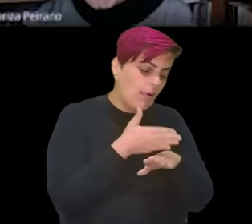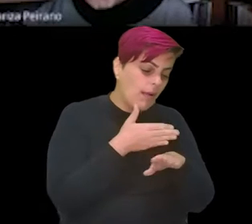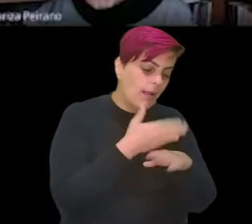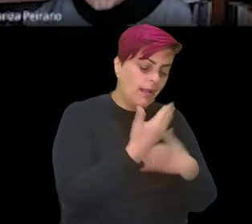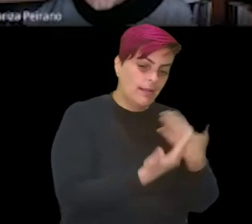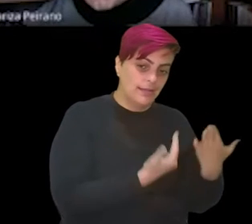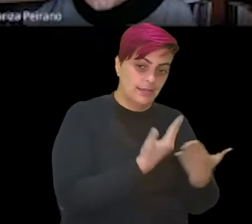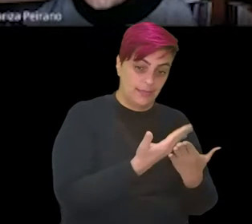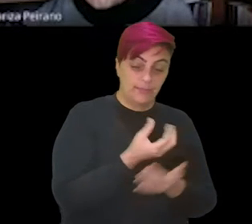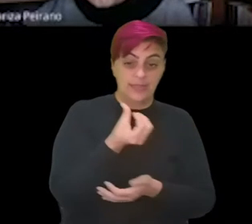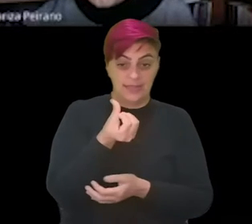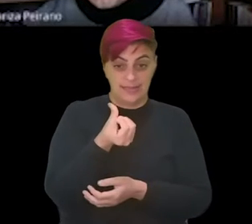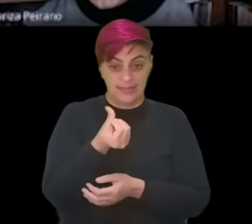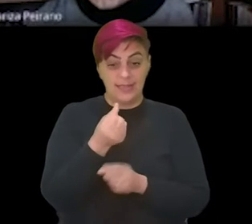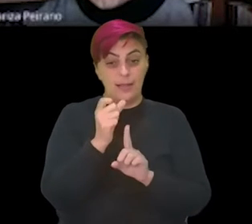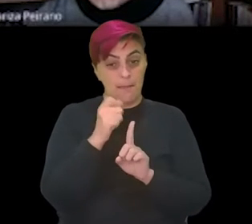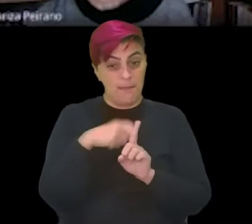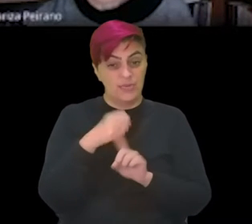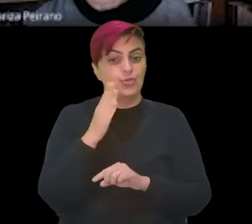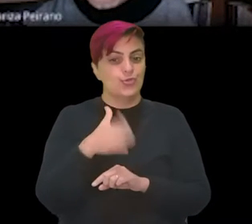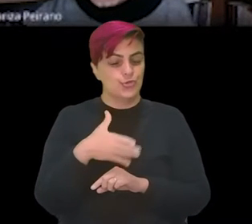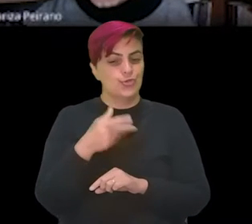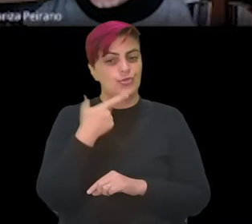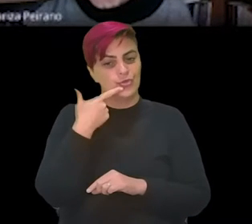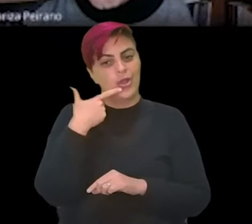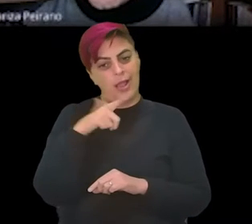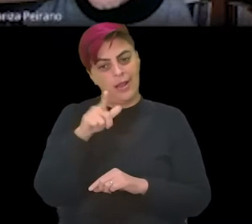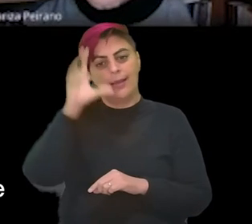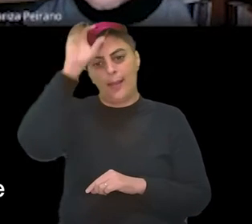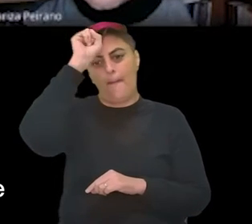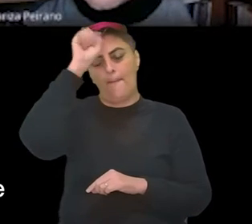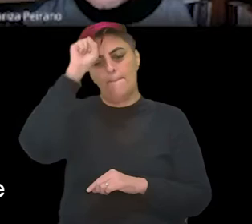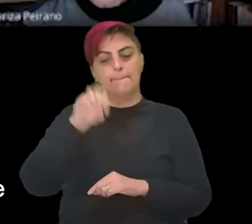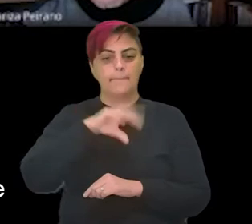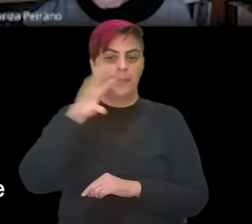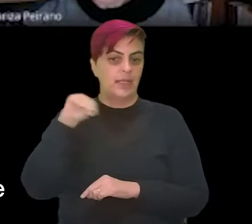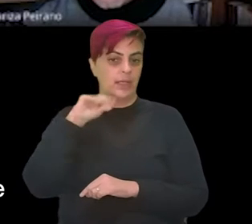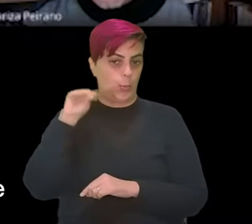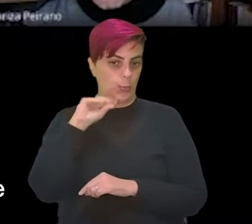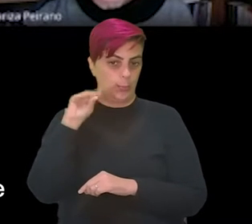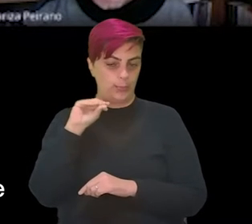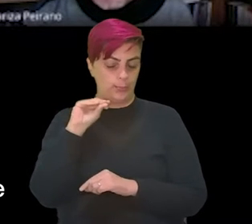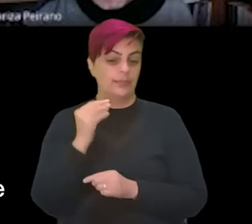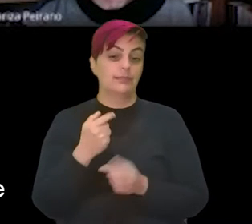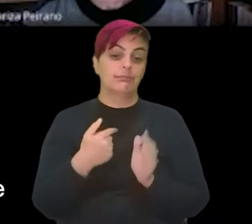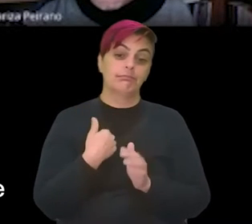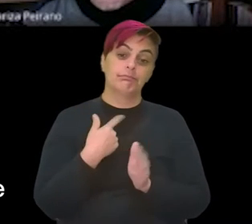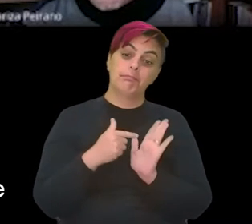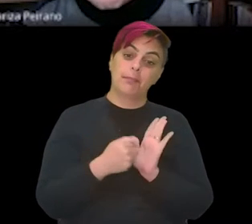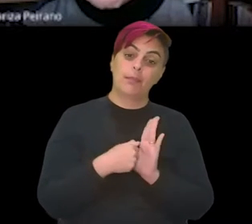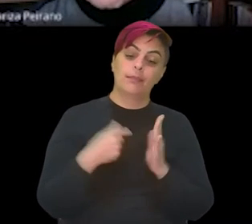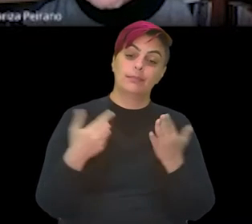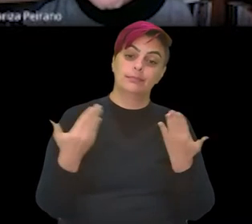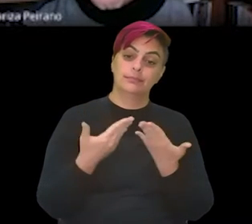nativa. Em 6 meses já falava a língua trobriandesa. E eu mostro agora